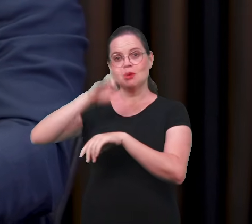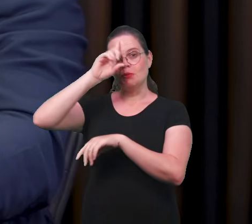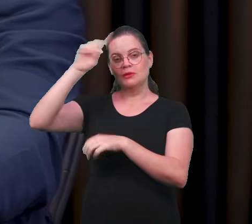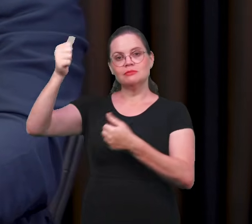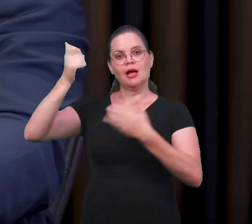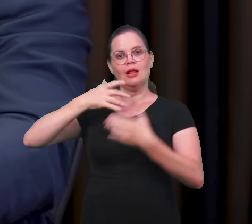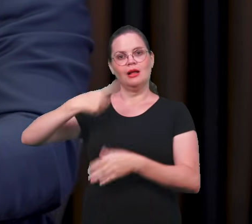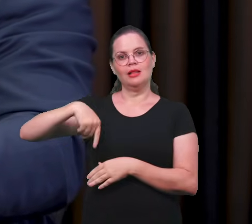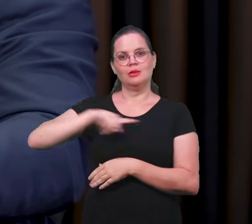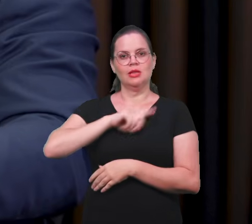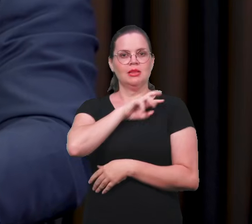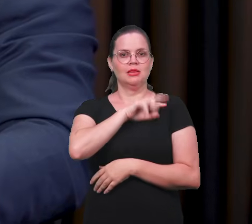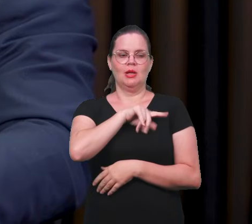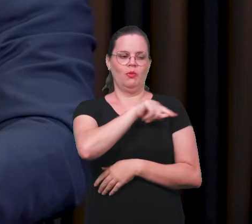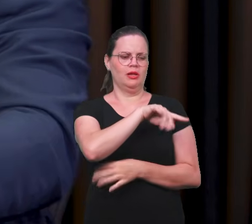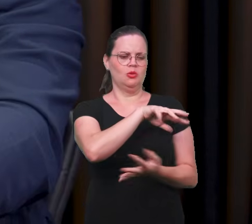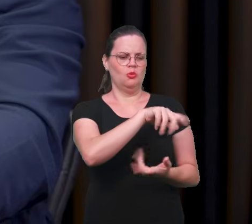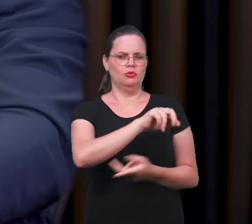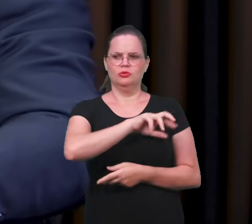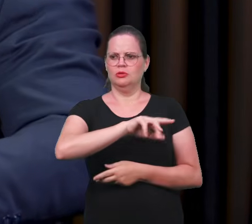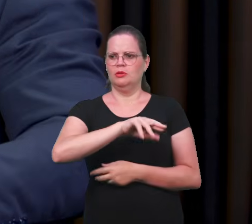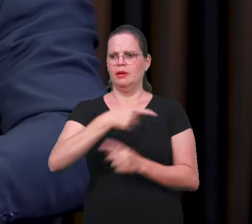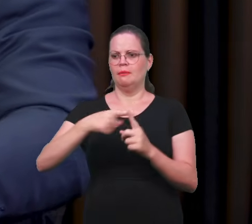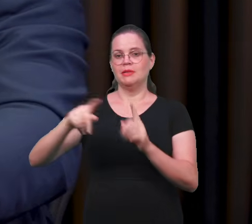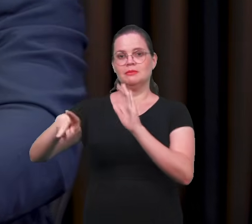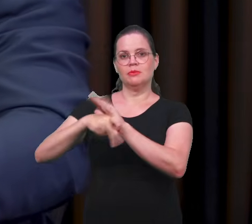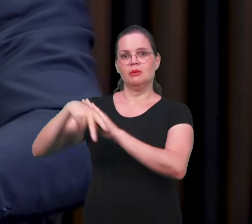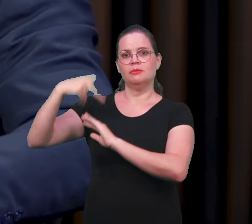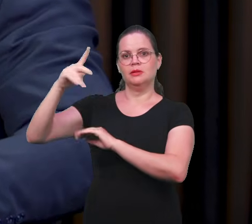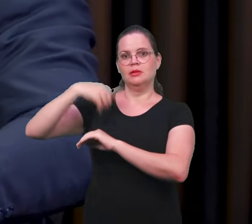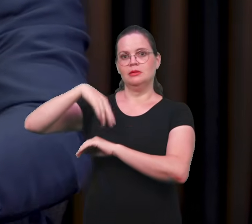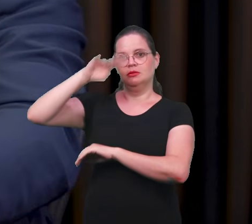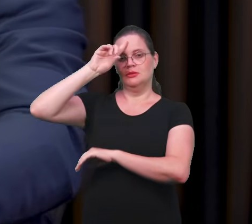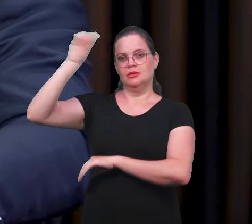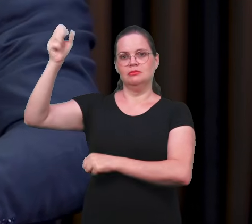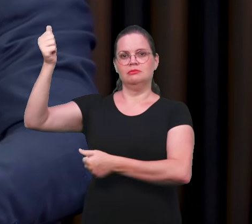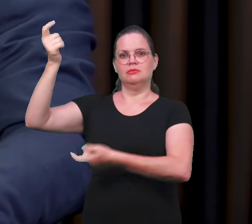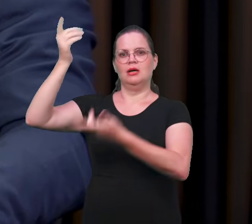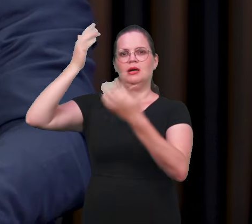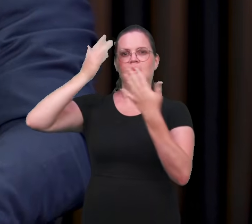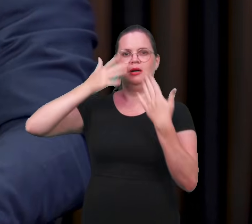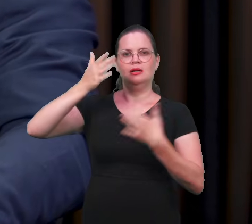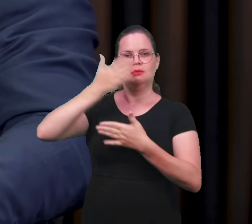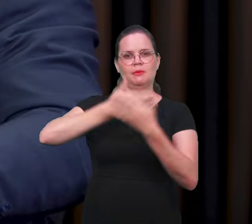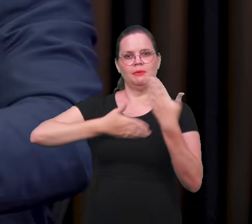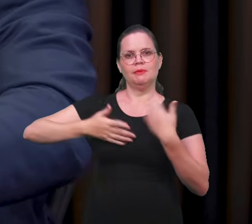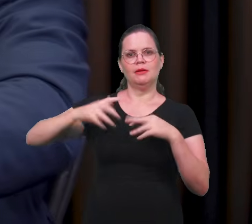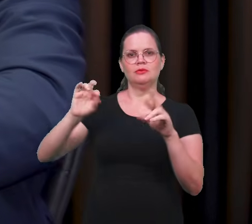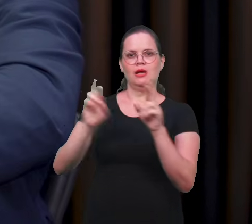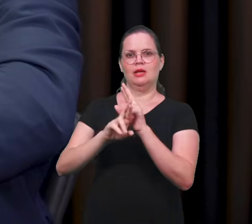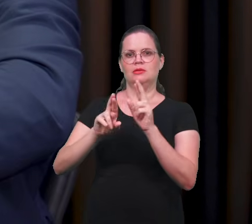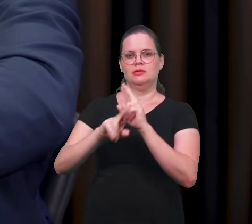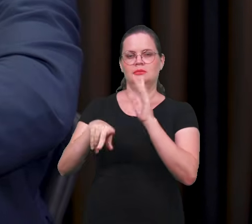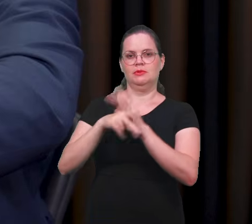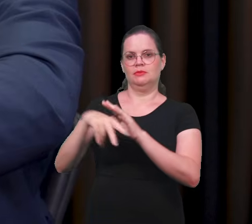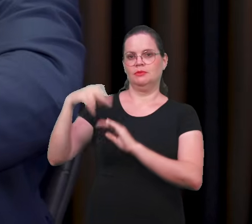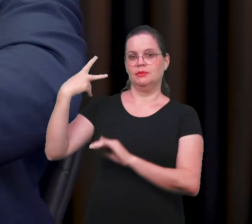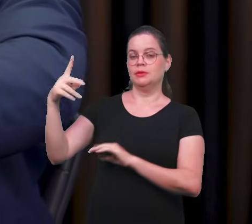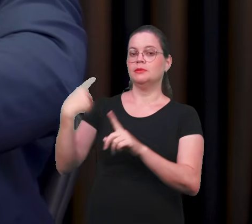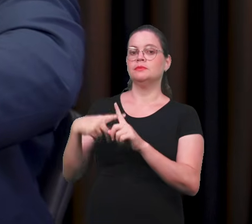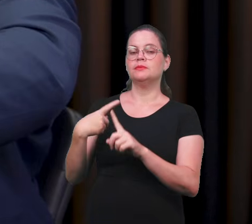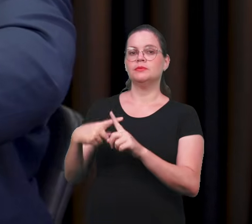É uma felicidade que vem da eternidade, que vem de um relacionamento celestial. Porque um coração ele